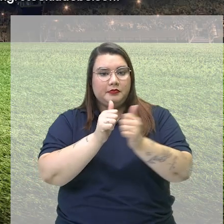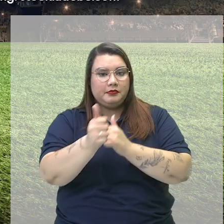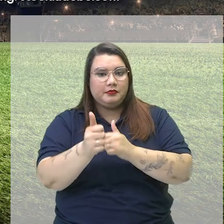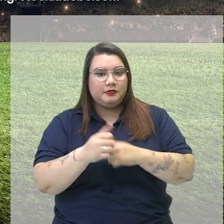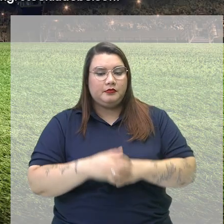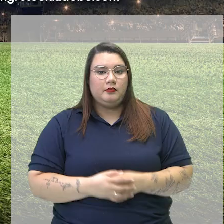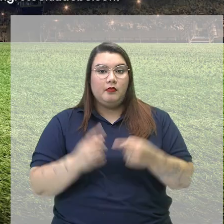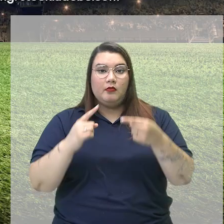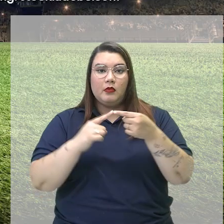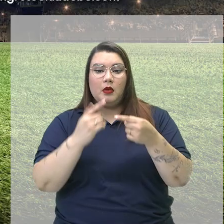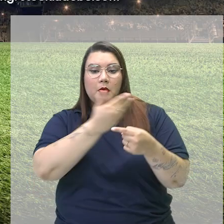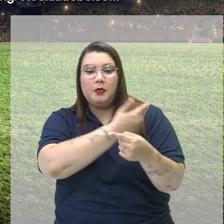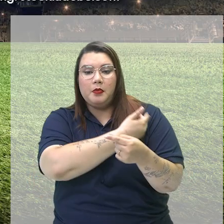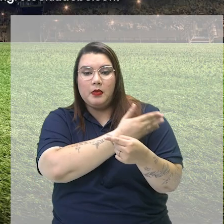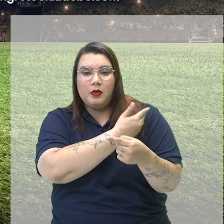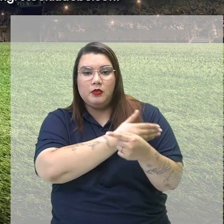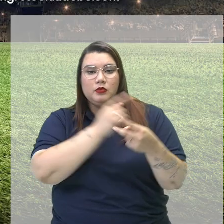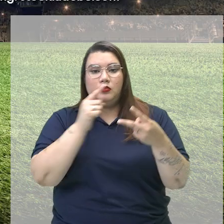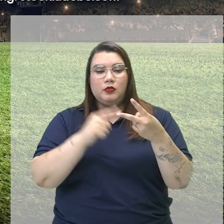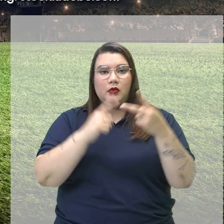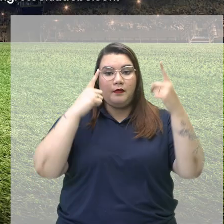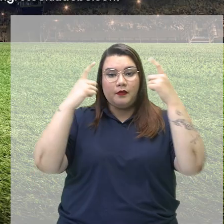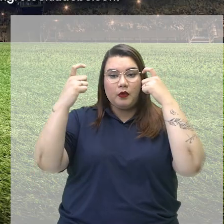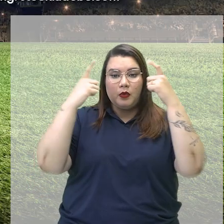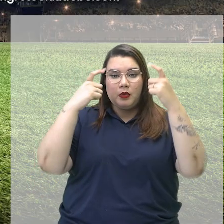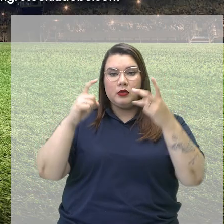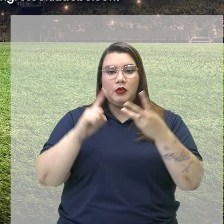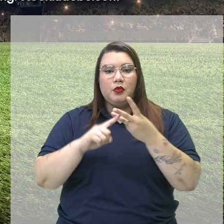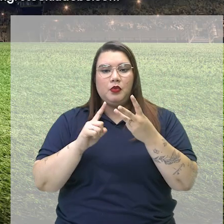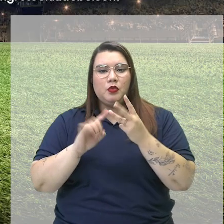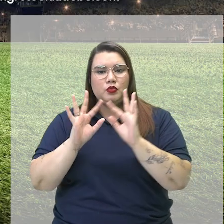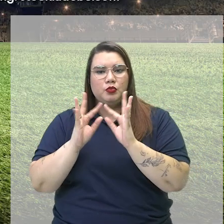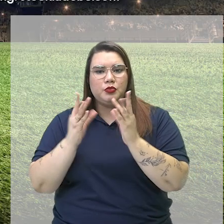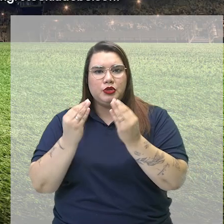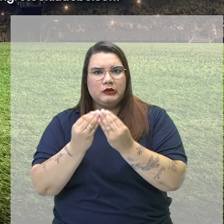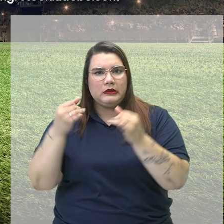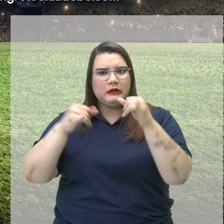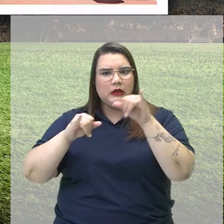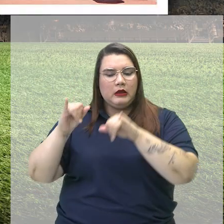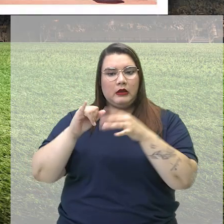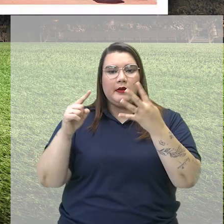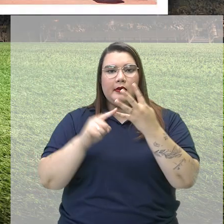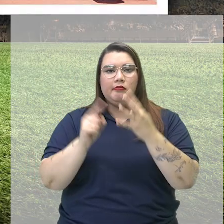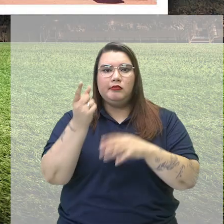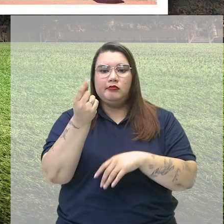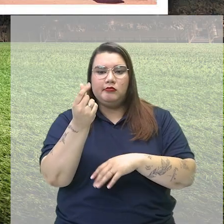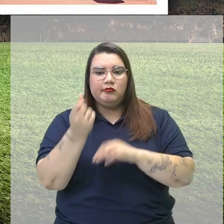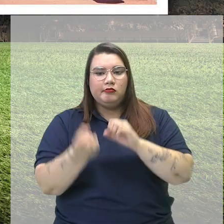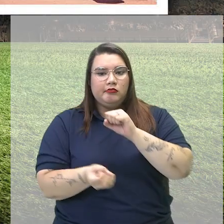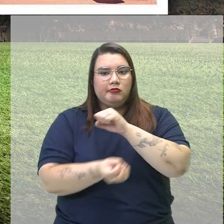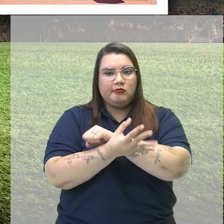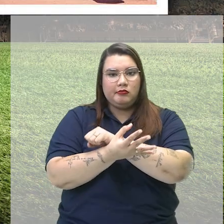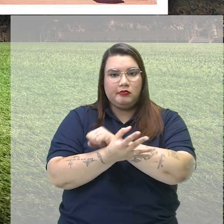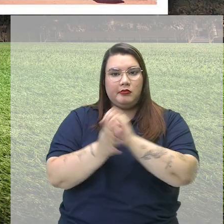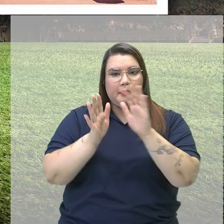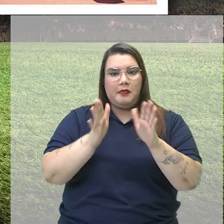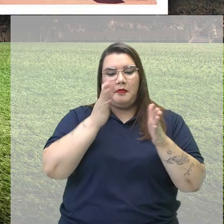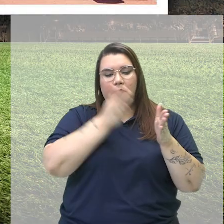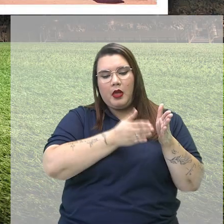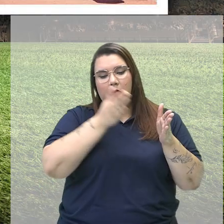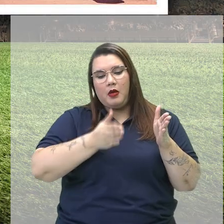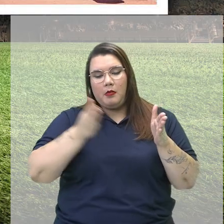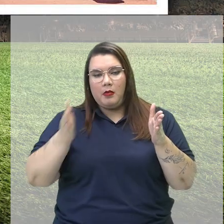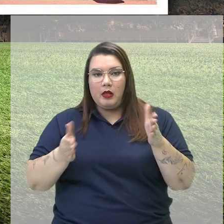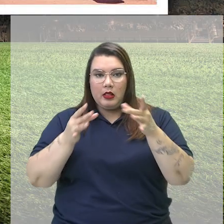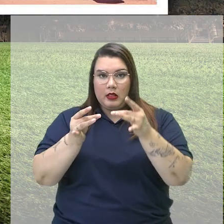é o preconceito, a violência, o doping e a propina. A gente vai dissertar ao longo da nossa aula sobre cada um